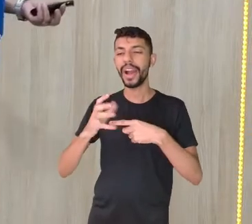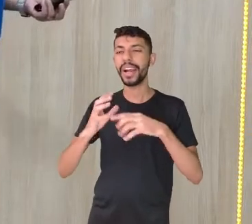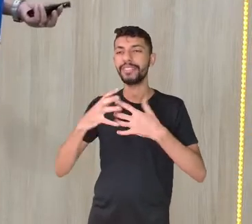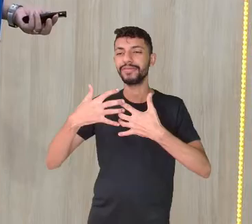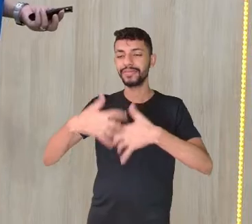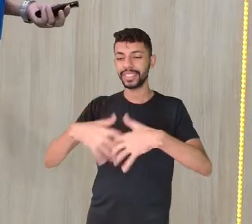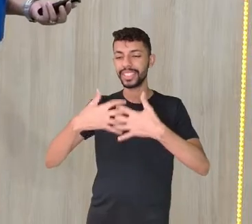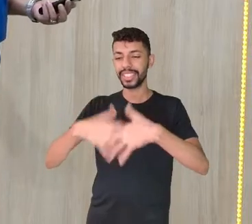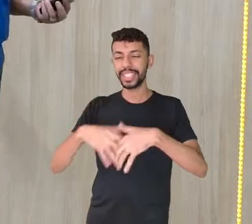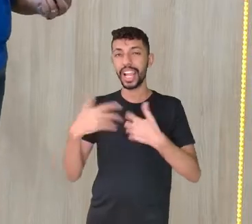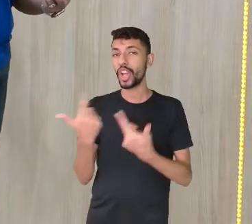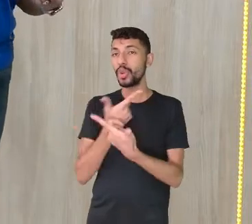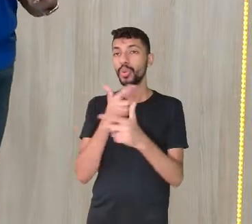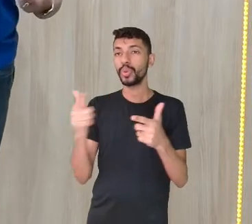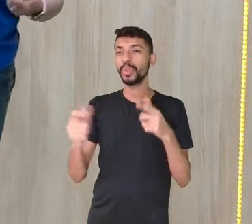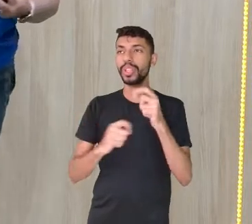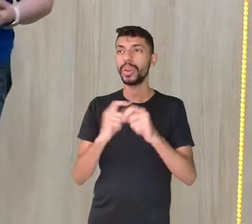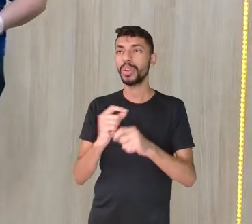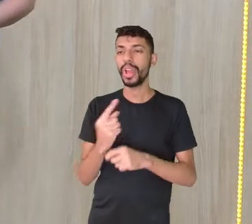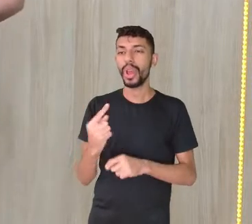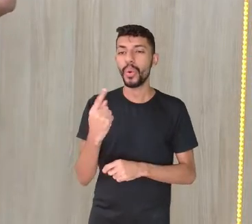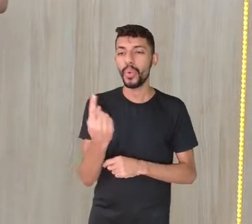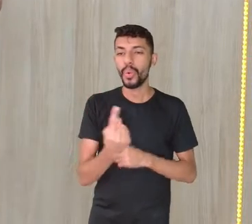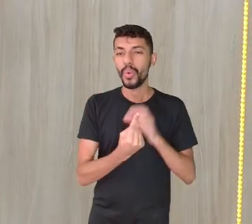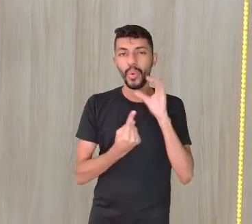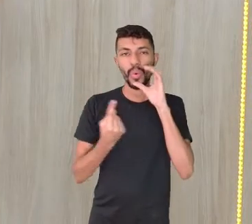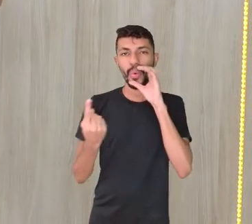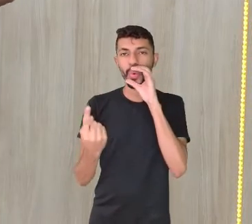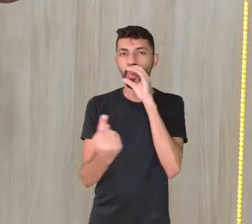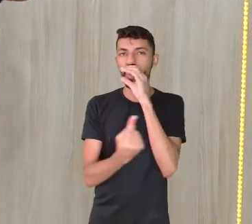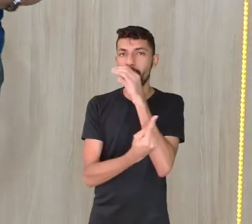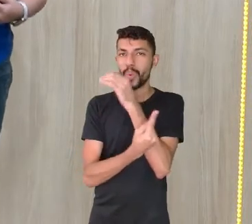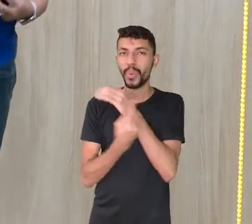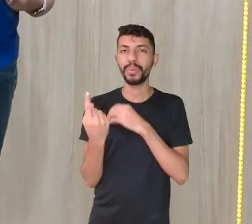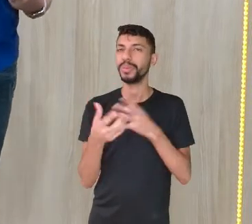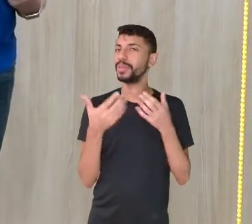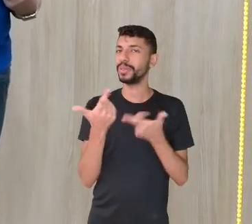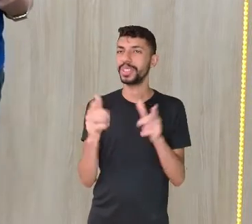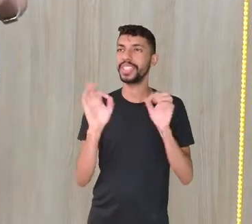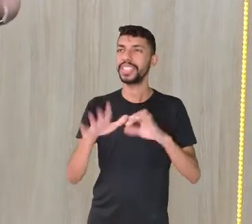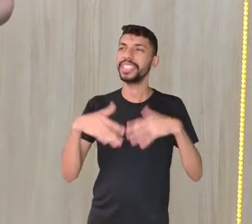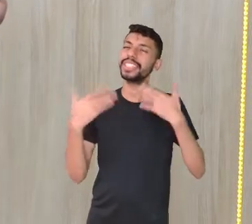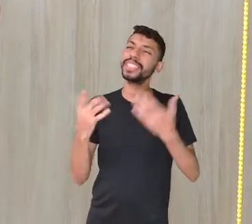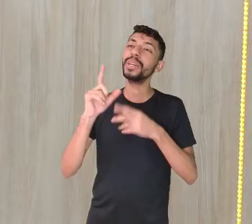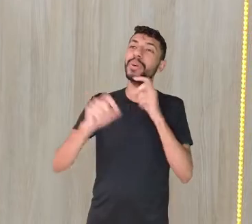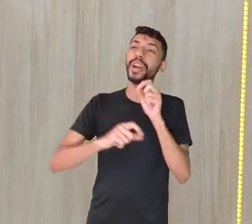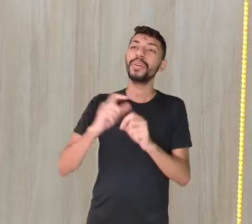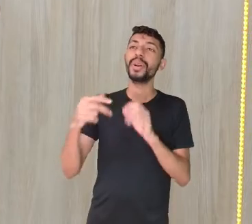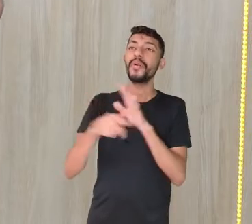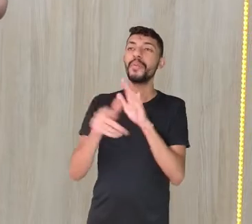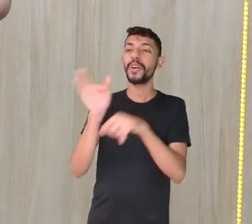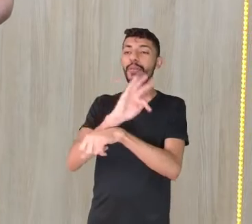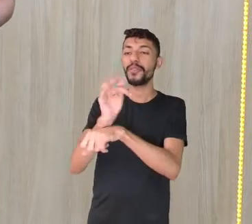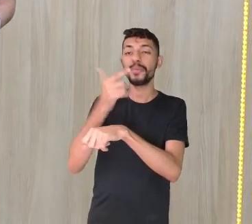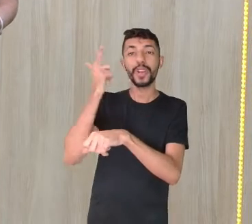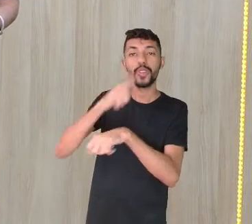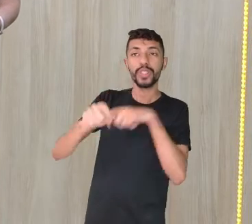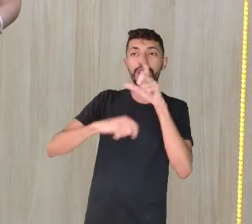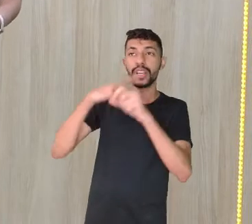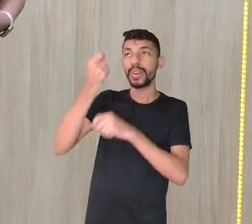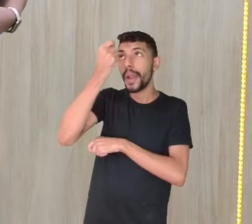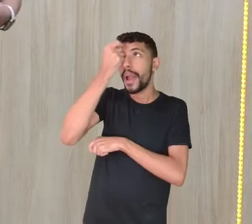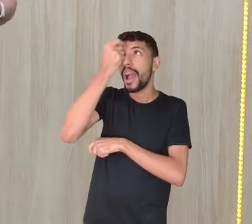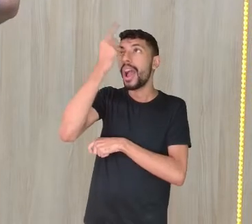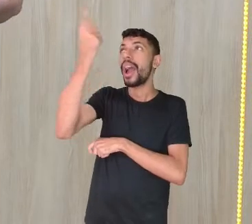o micro-ondas ainda. Era. Então, meu questionamento aqui é, será que foi um desenho animado que despertou,